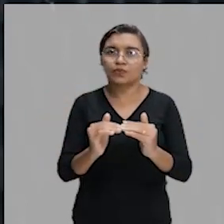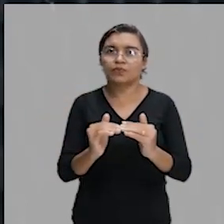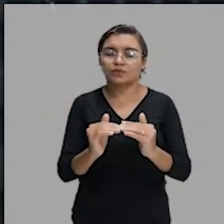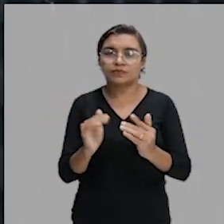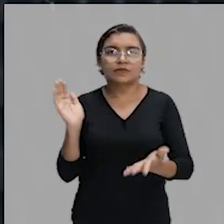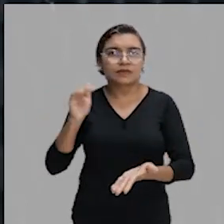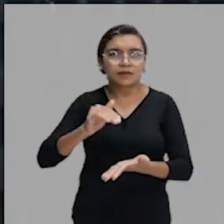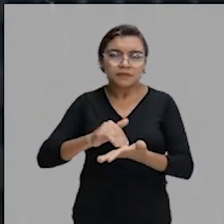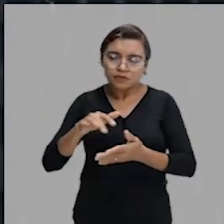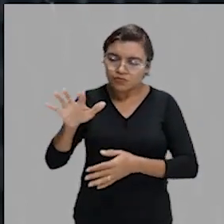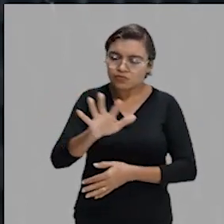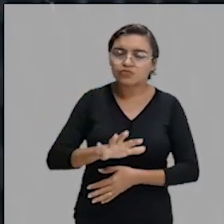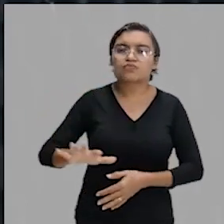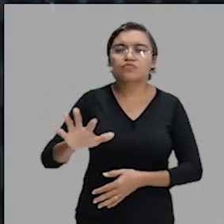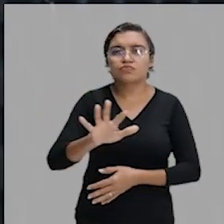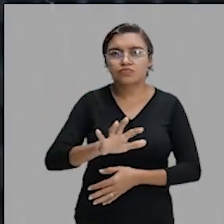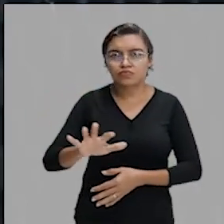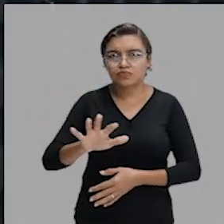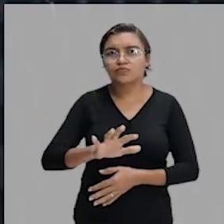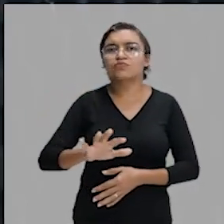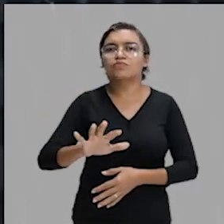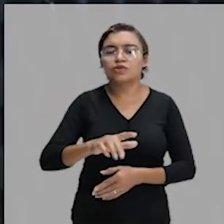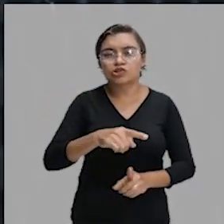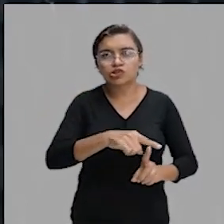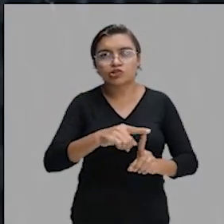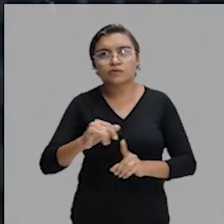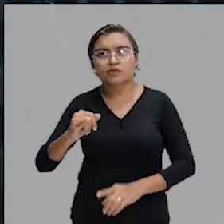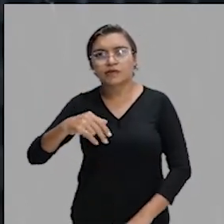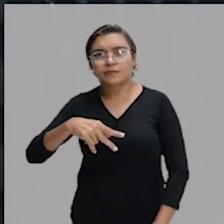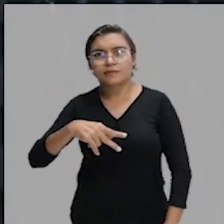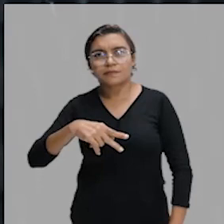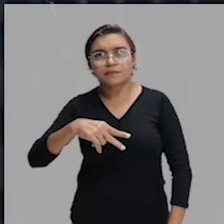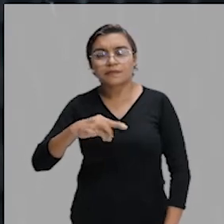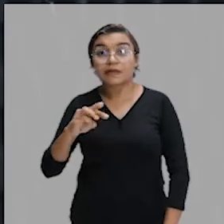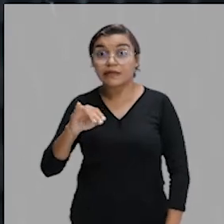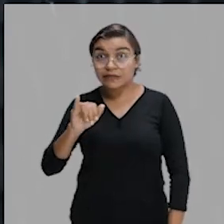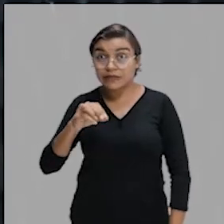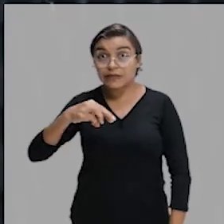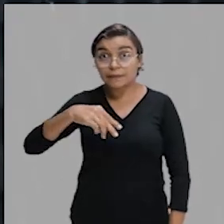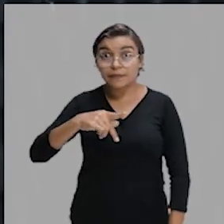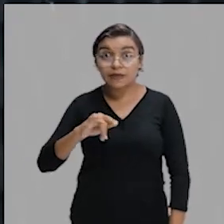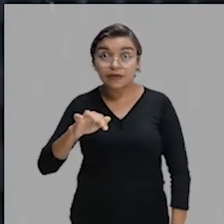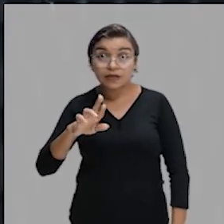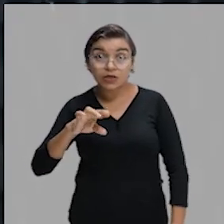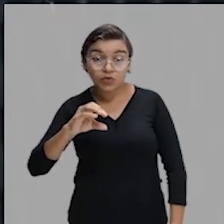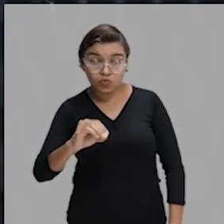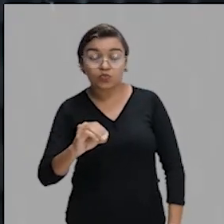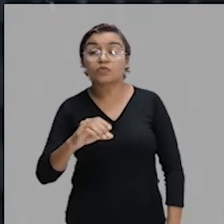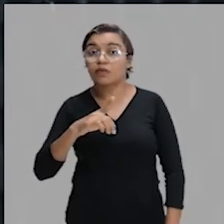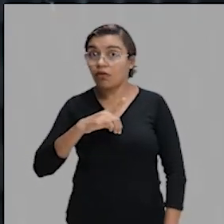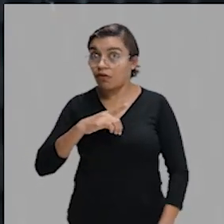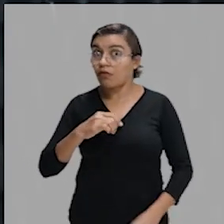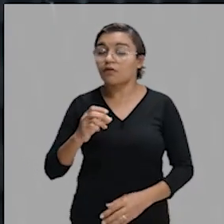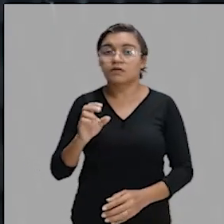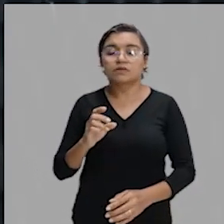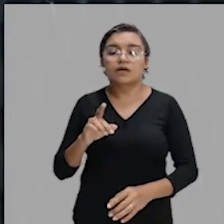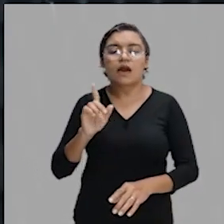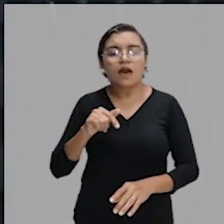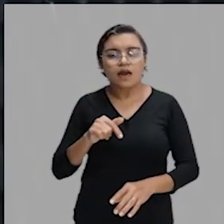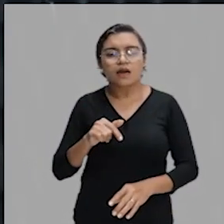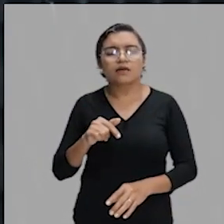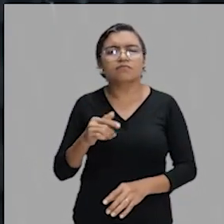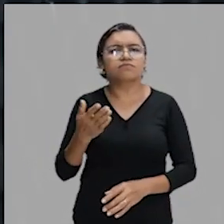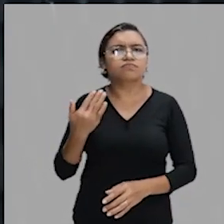geral, parte de indícios empíricos, ó. Indução, ele está te dando aqui, está falando, olha, provavelmente vem